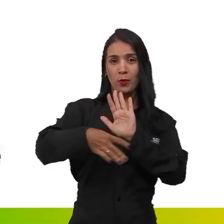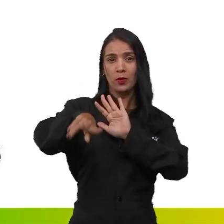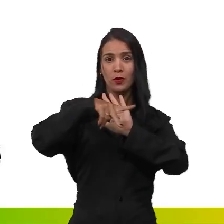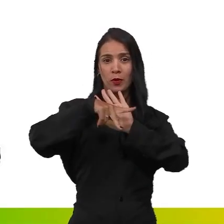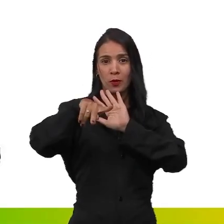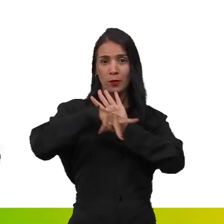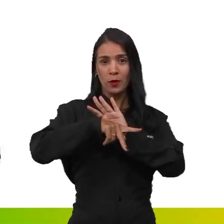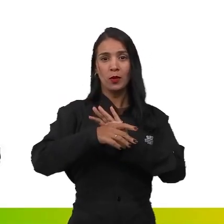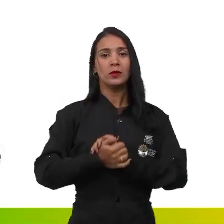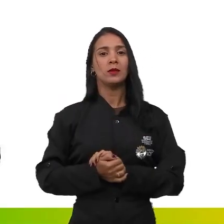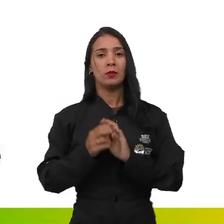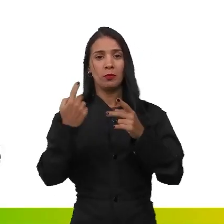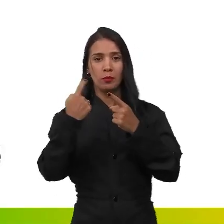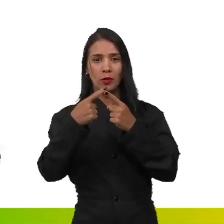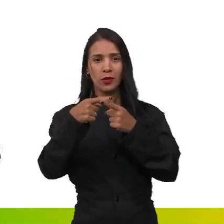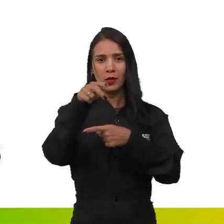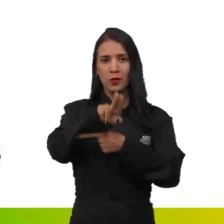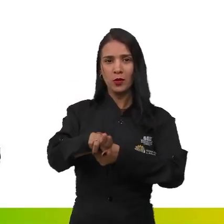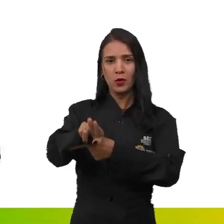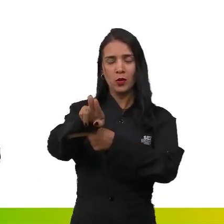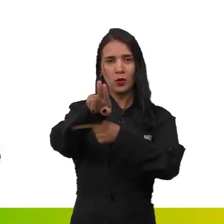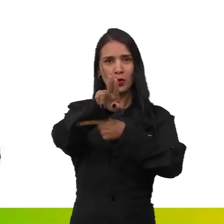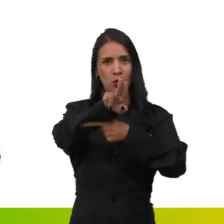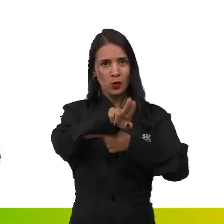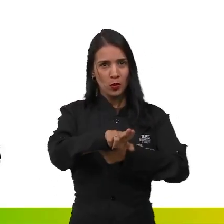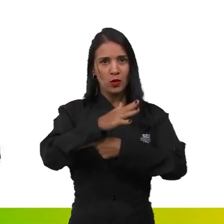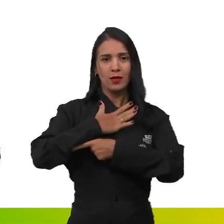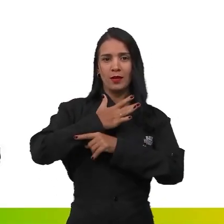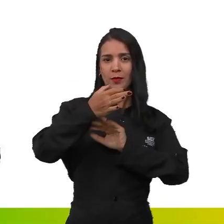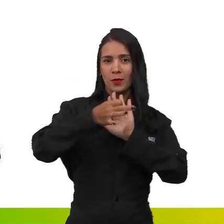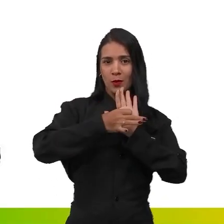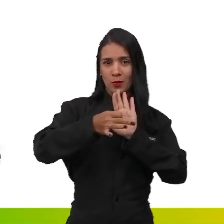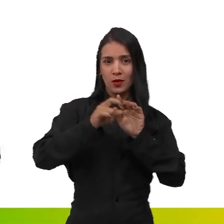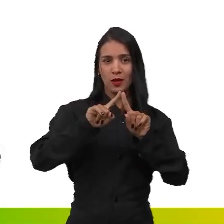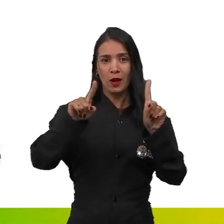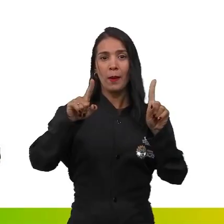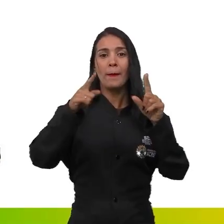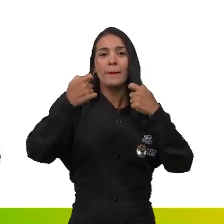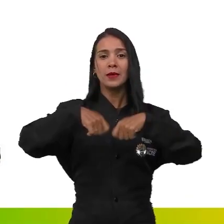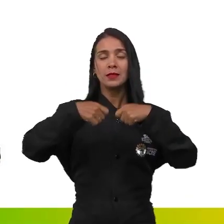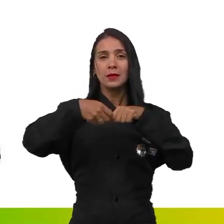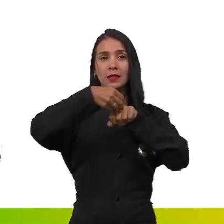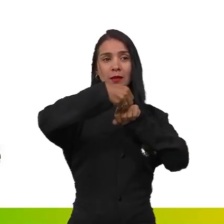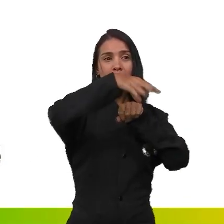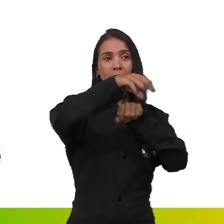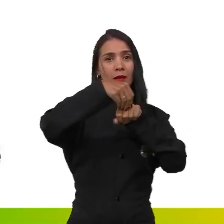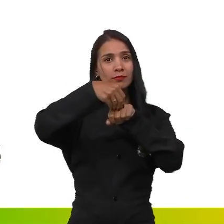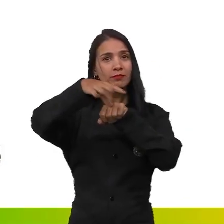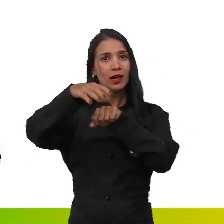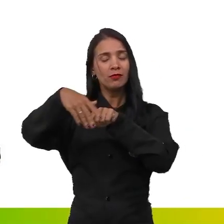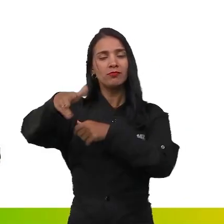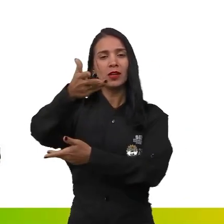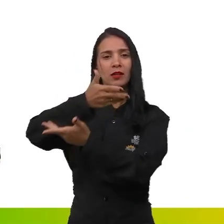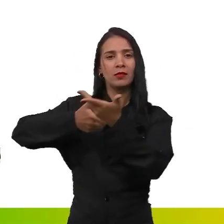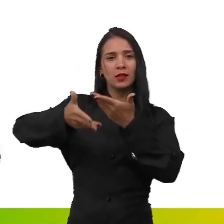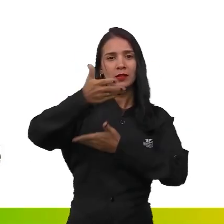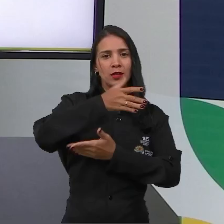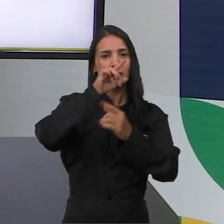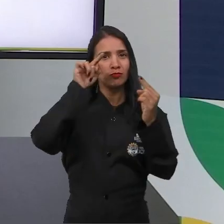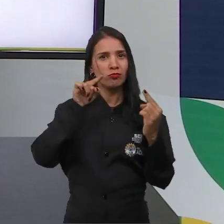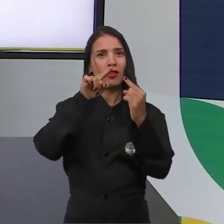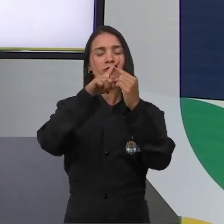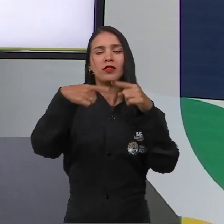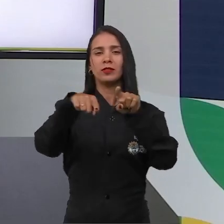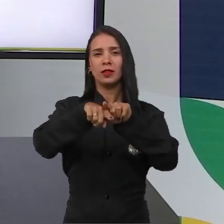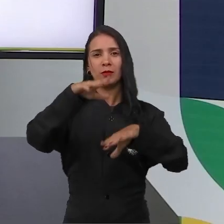autor para o conteúdo. Então, textos impessoais transmitem profissionalismo e objetividade.